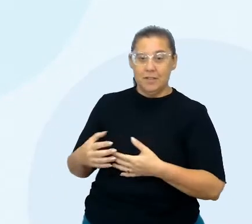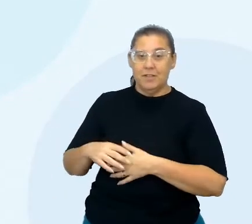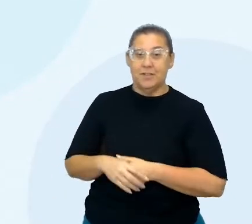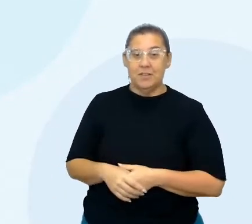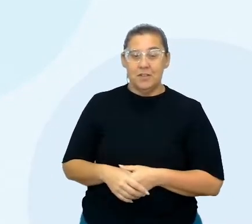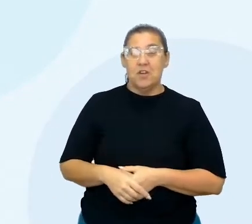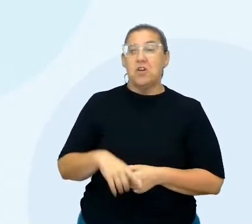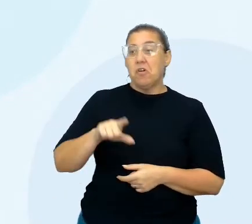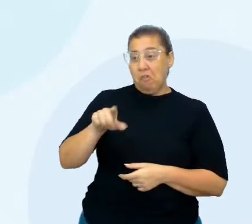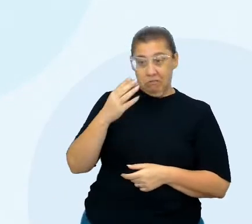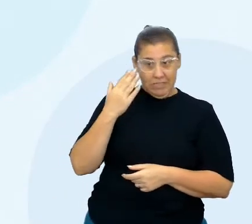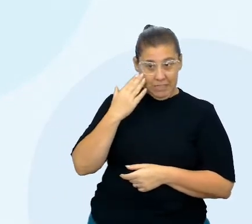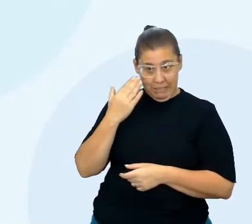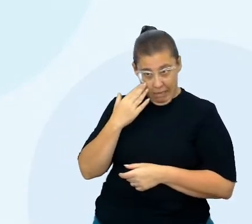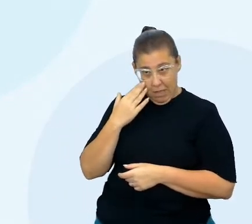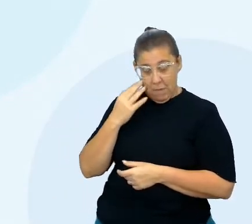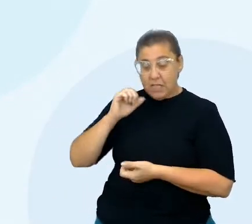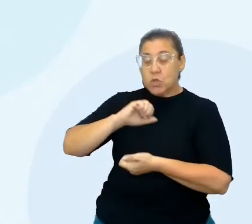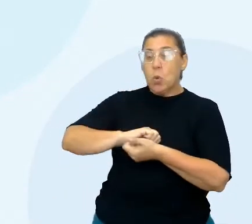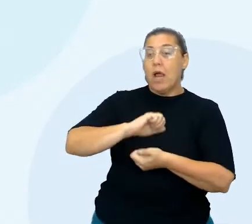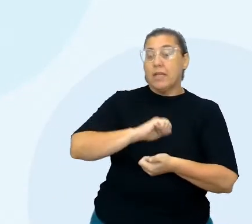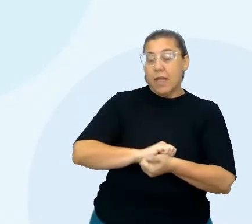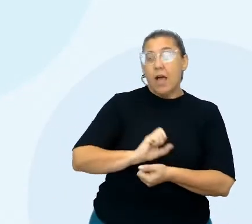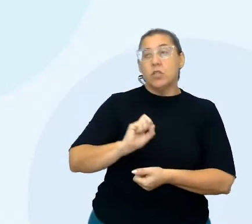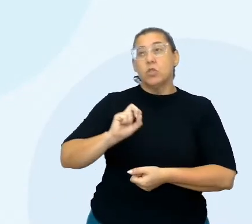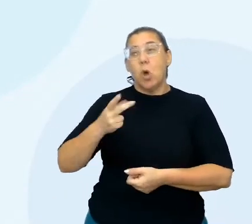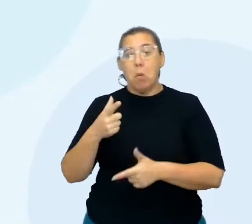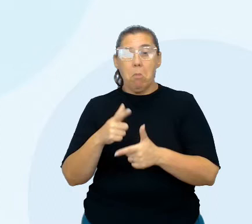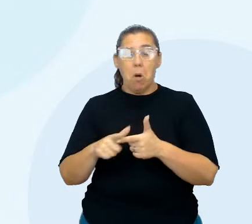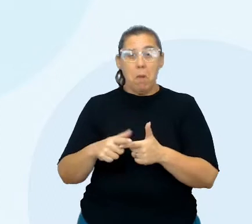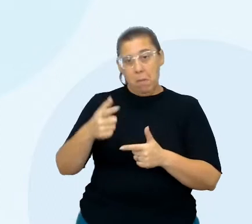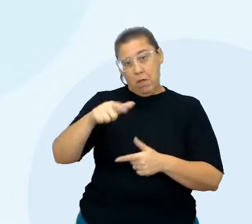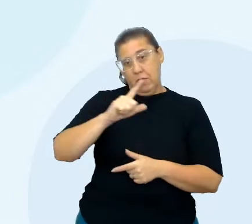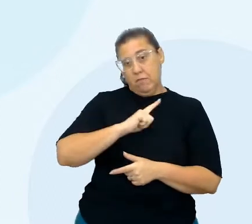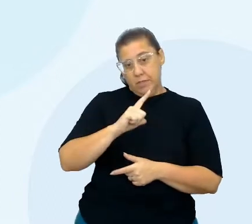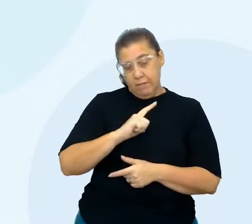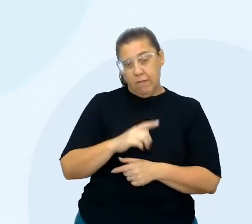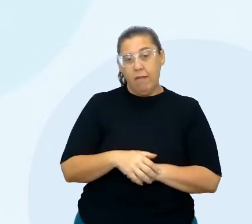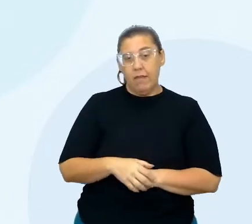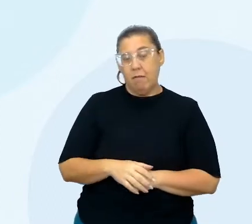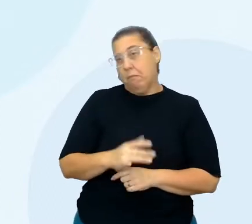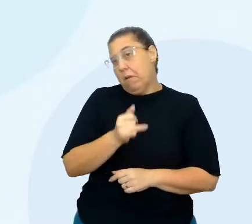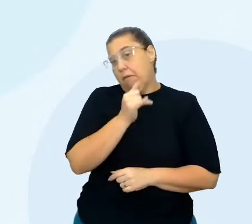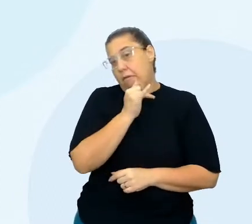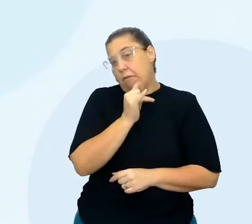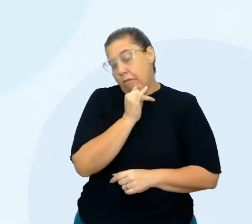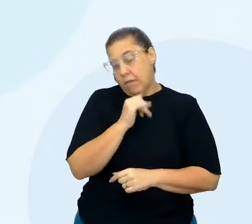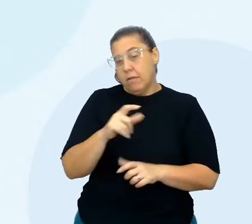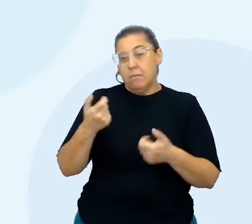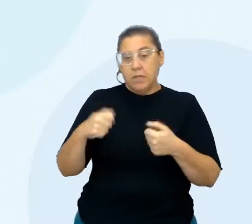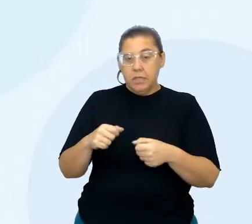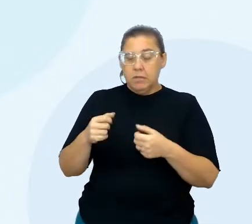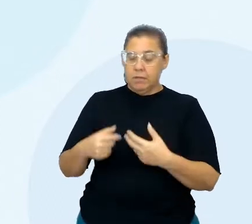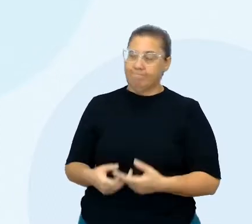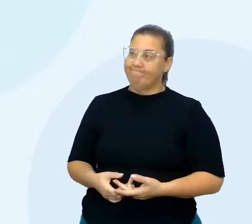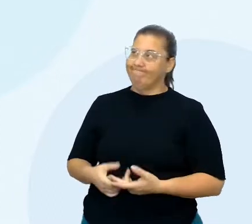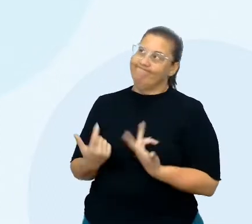em si mesmo algumas dessas qualidades ou dificuldades, você já colocou aqui pra gente, né? Como, por exemplo, essa necessidade de